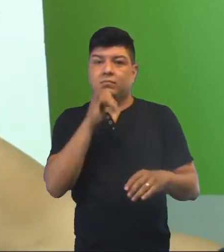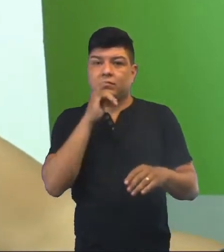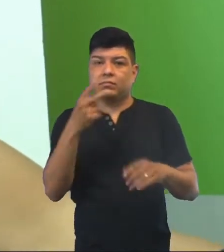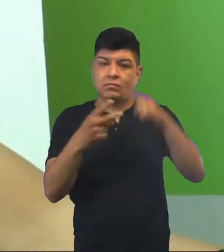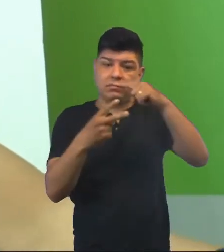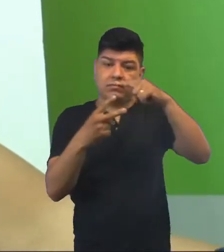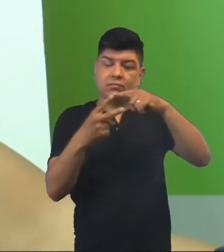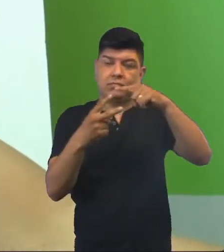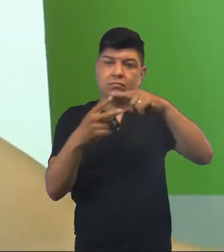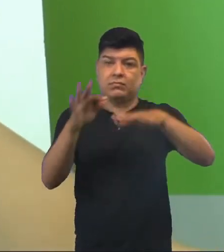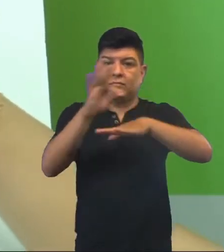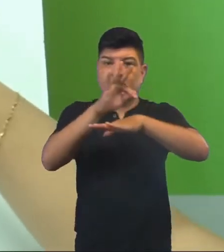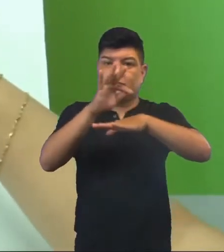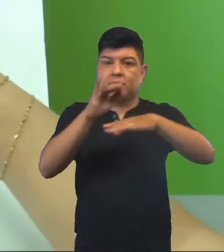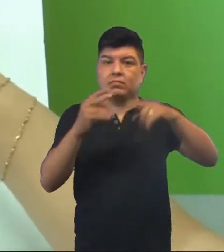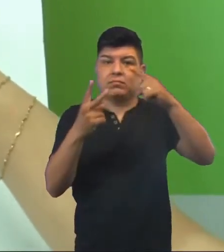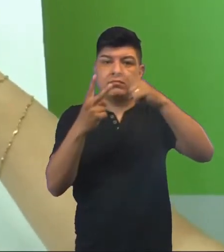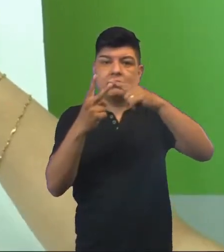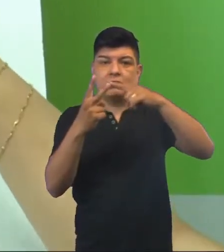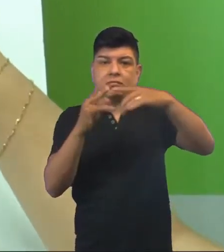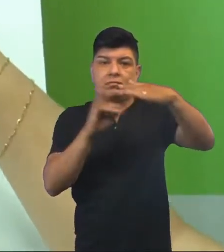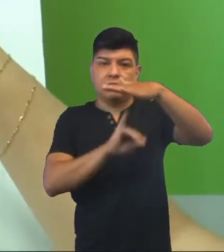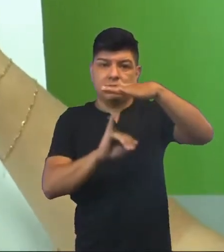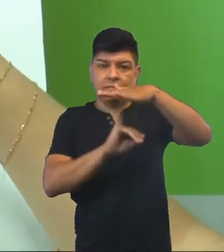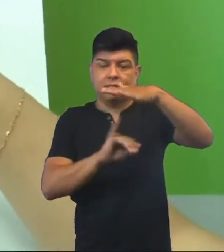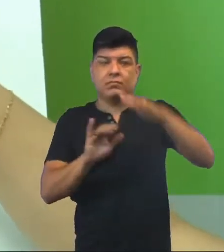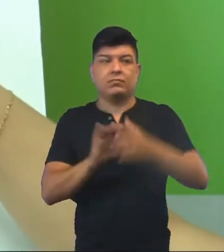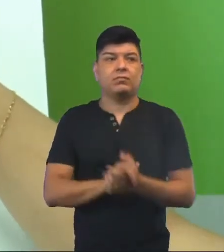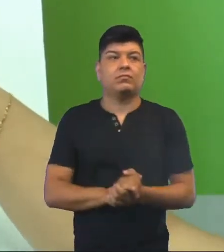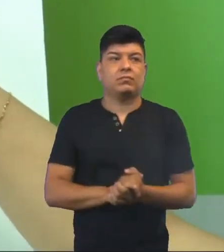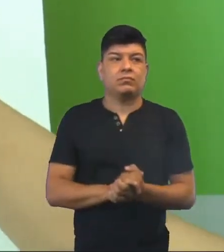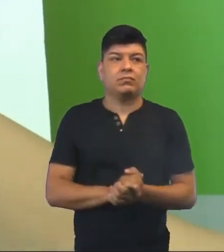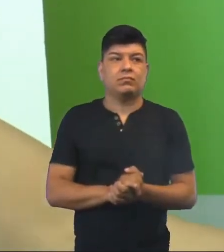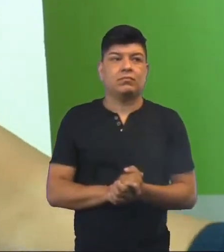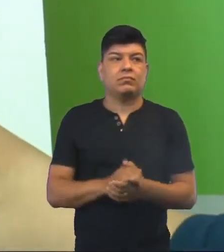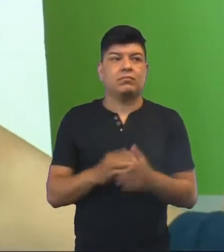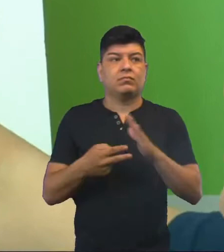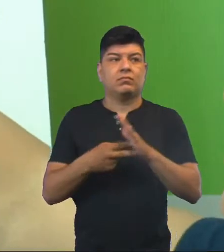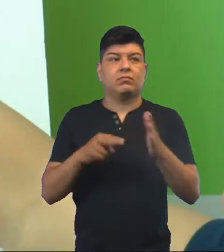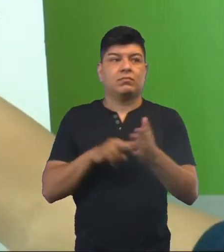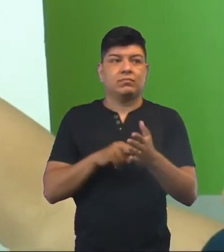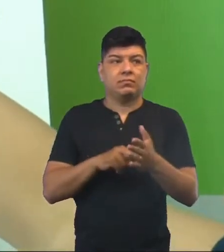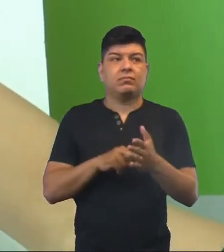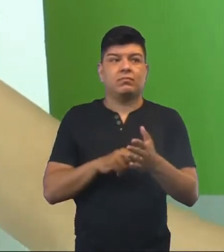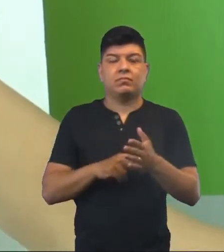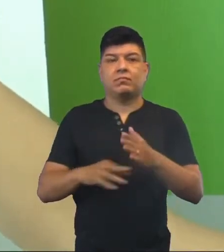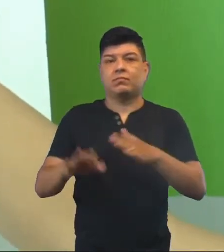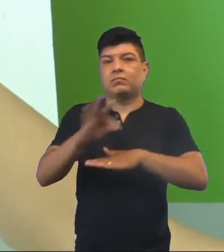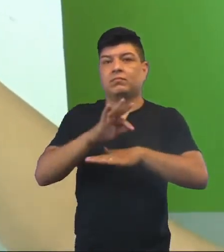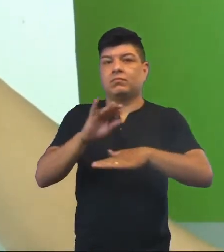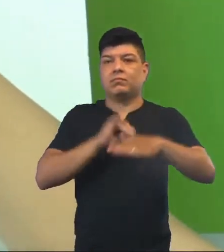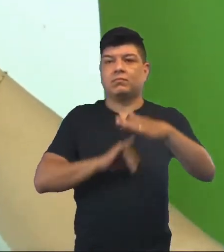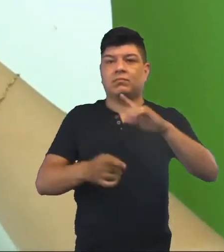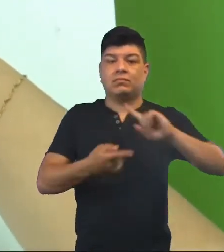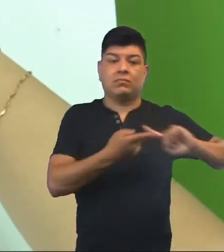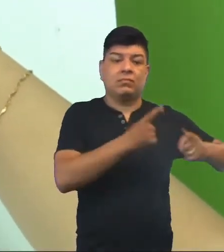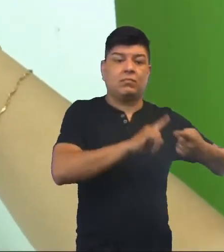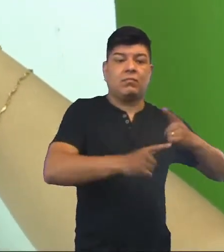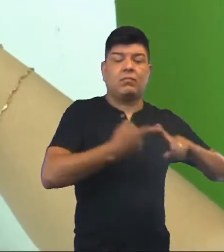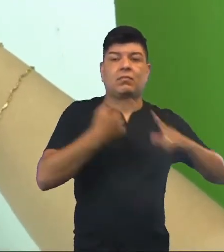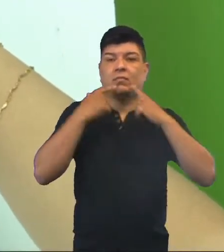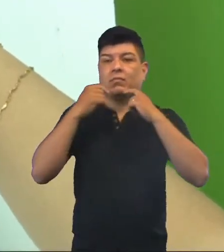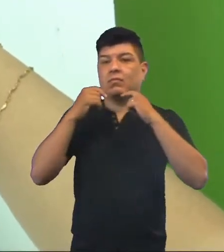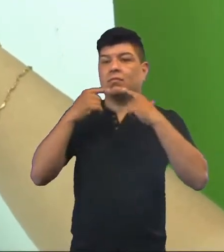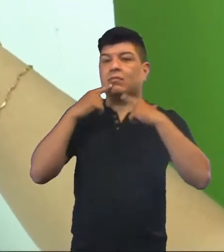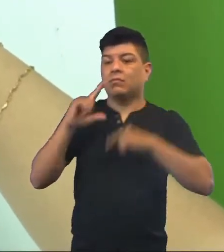linguagem formal e linguagem informal. Então, o que é a linguagem formal e informal? São variações da nossa